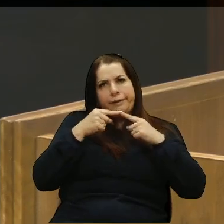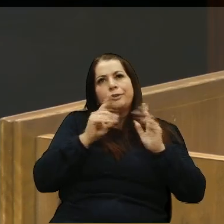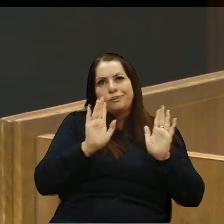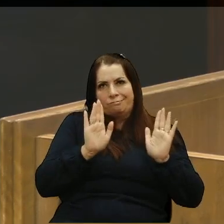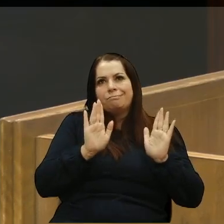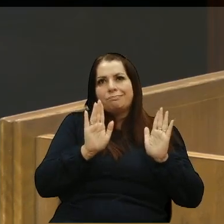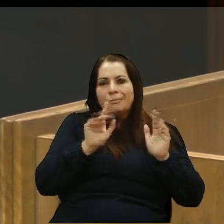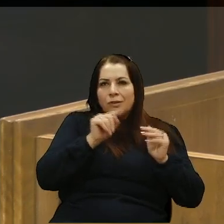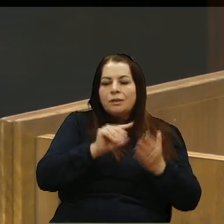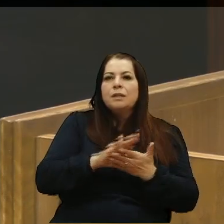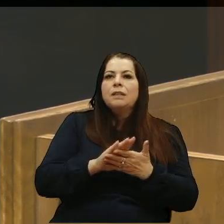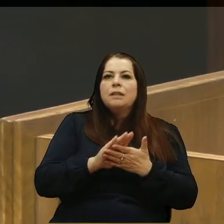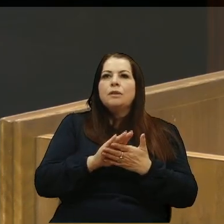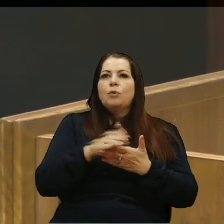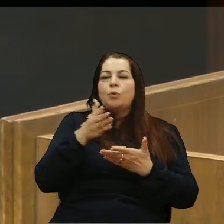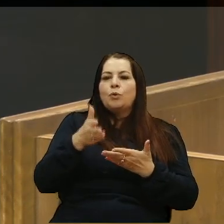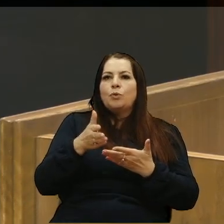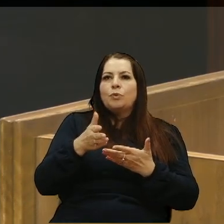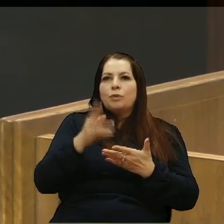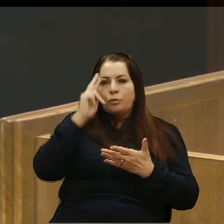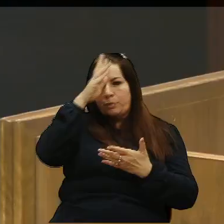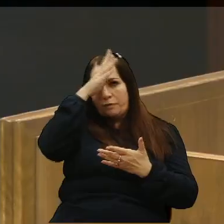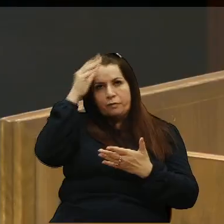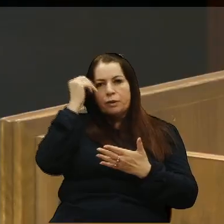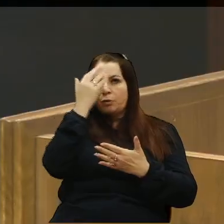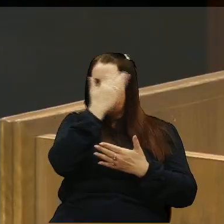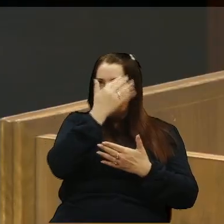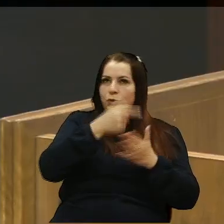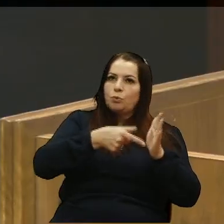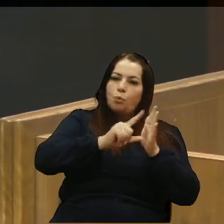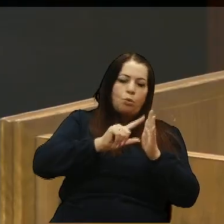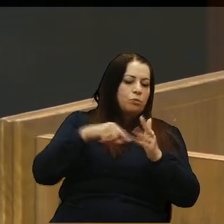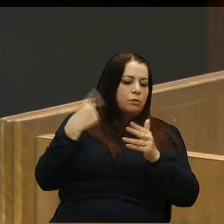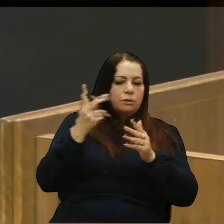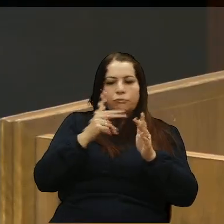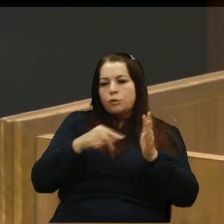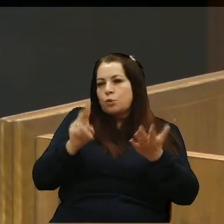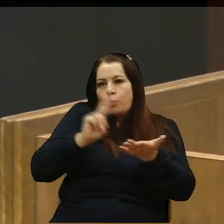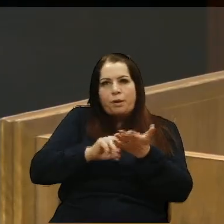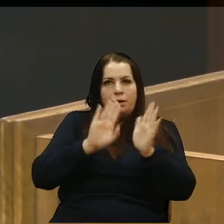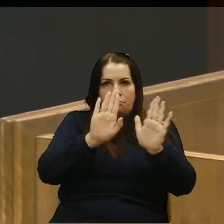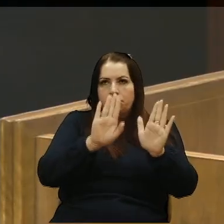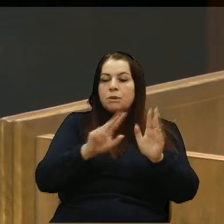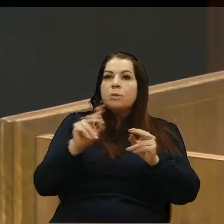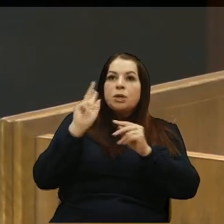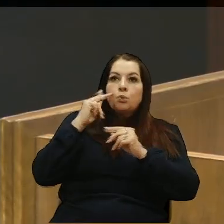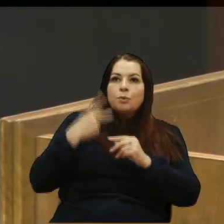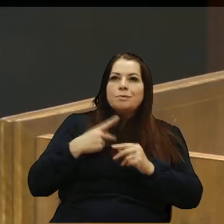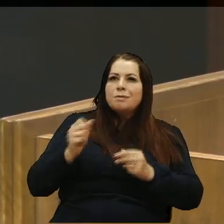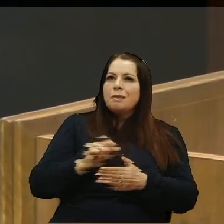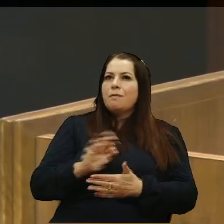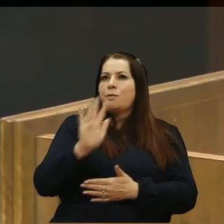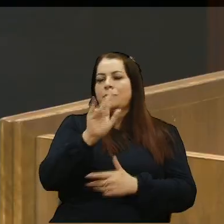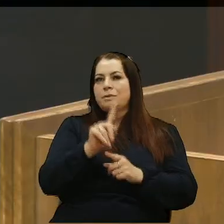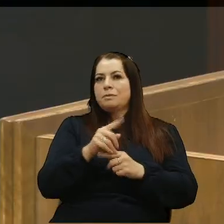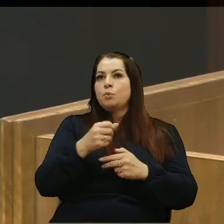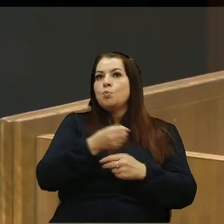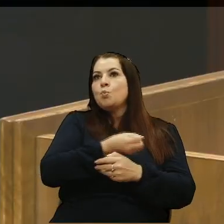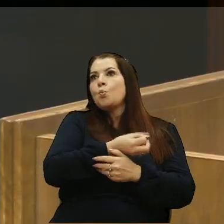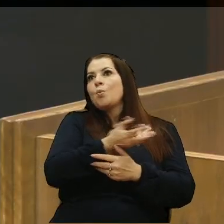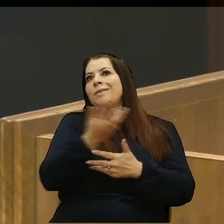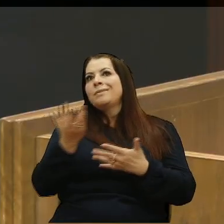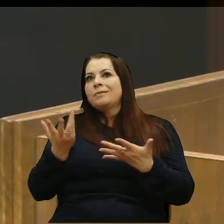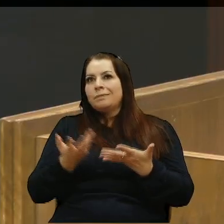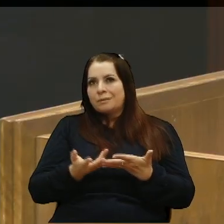seja esse que está agora o prefeito Adiló, o outro que fosse entrar, mas o que a gente tem que reconhecer e valorizar é que quantas